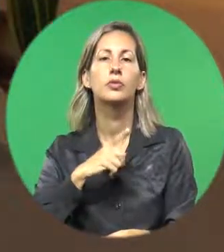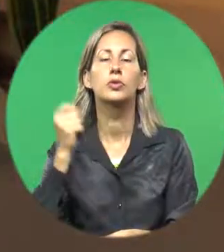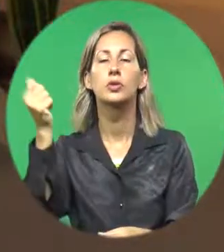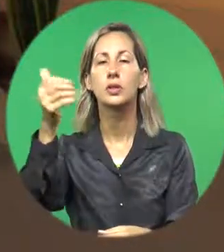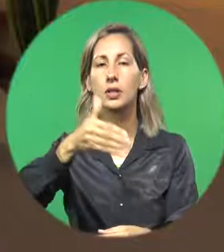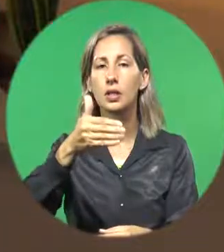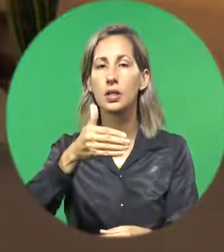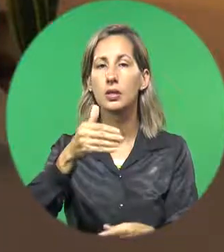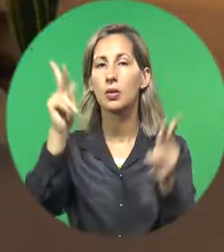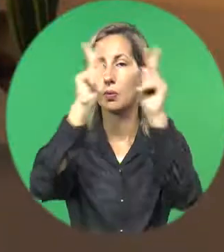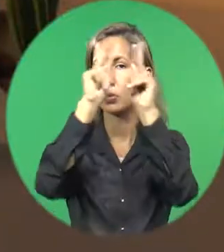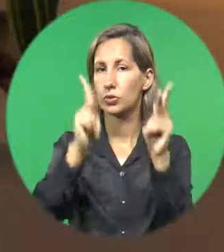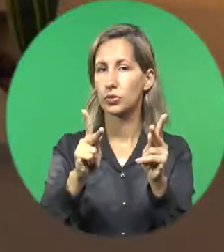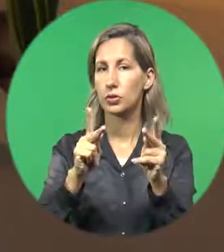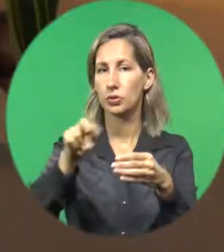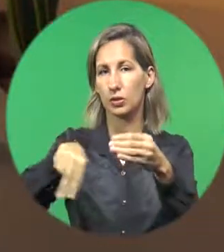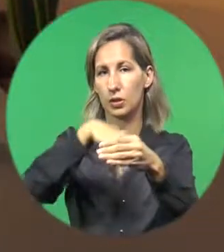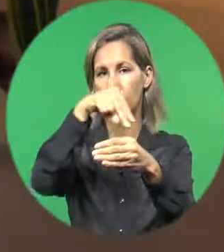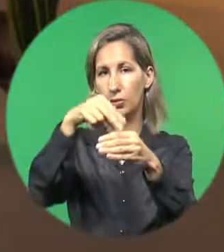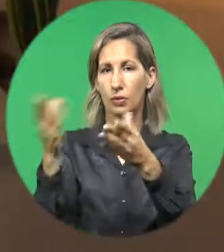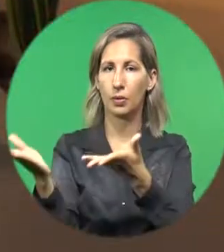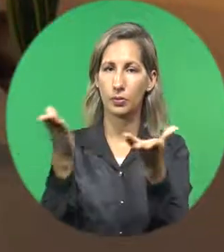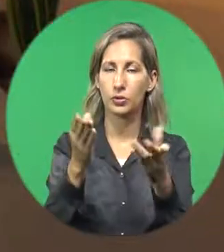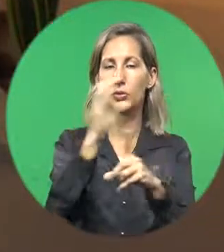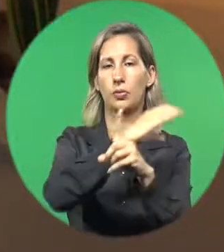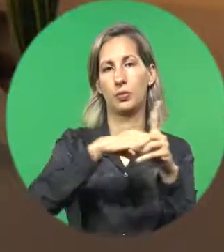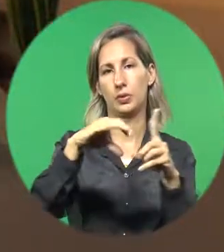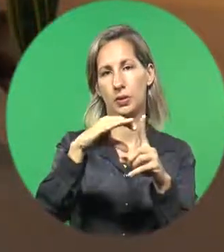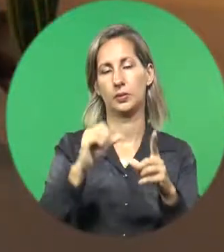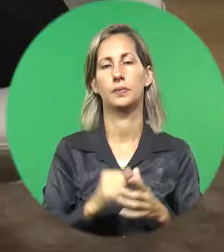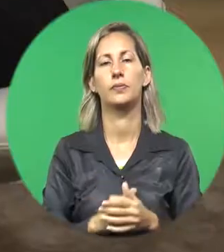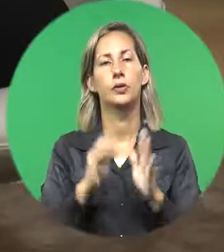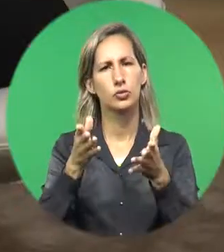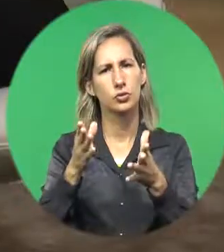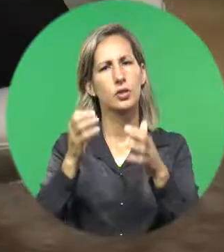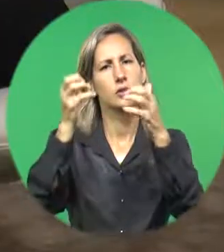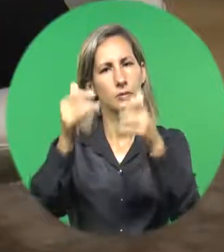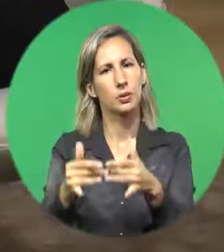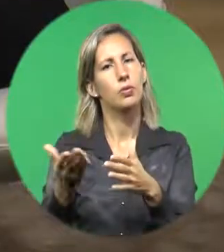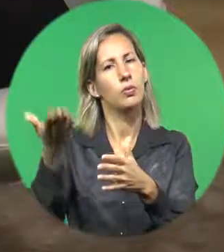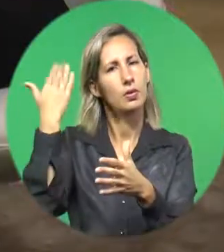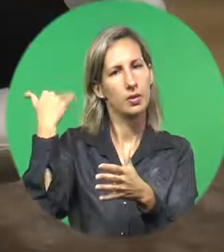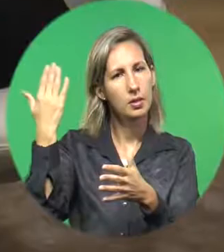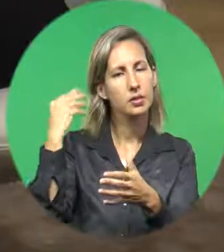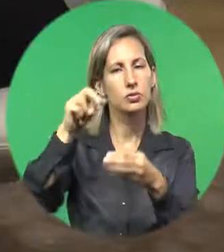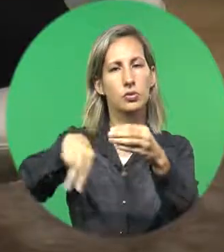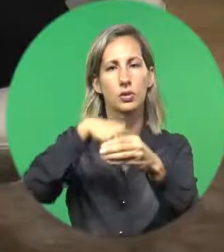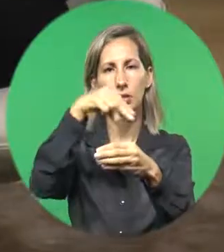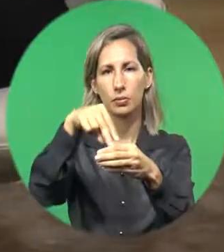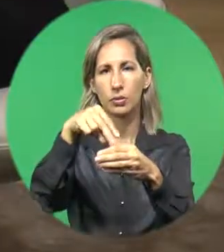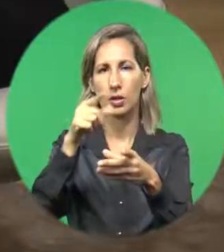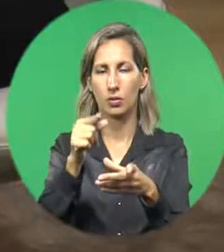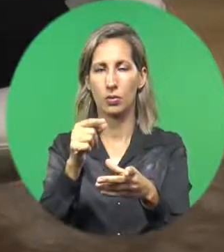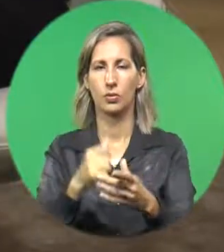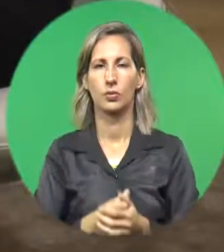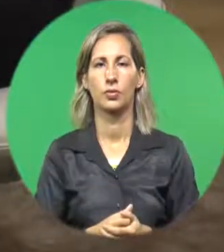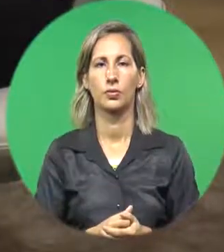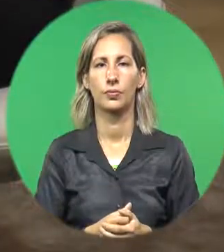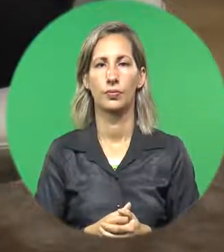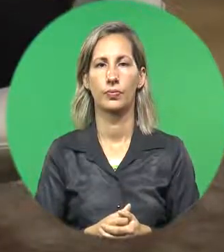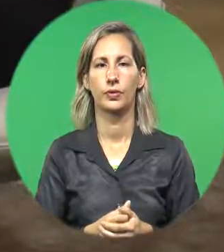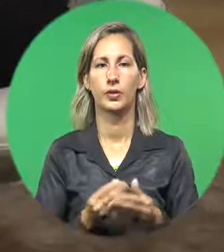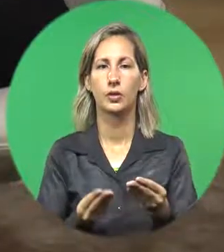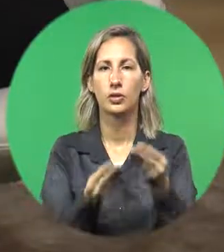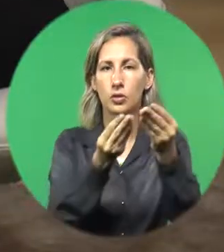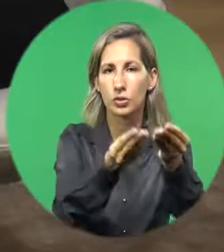nosso plano de ação o projeto Tribunal Aberto à Comunidade. Como a gente já tinha falado no início, que o tribunal, ele não